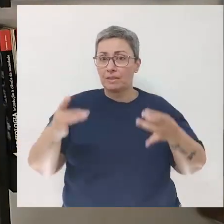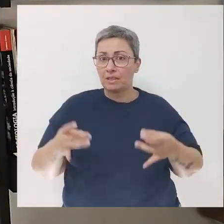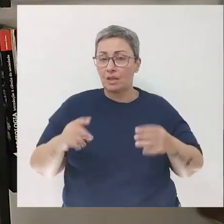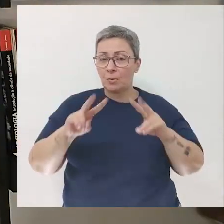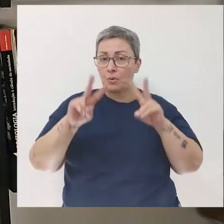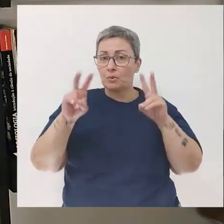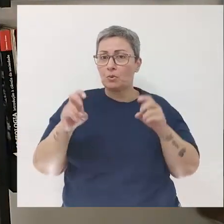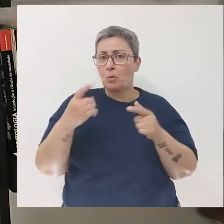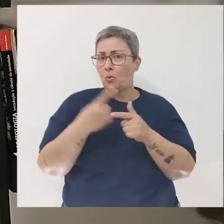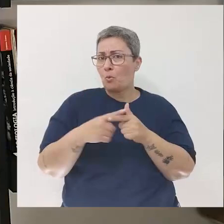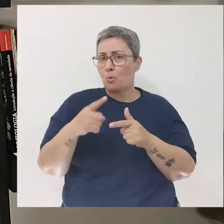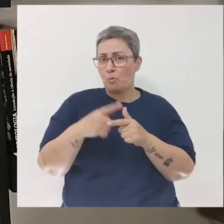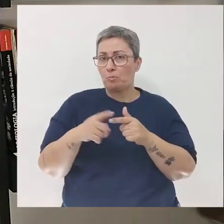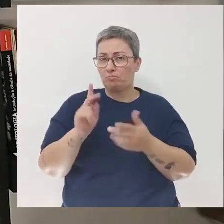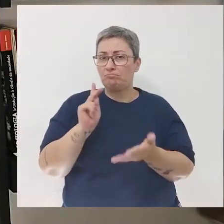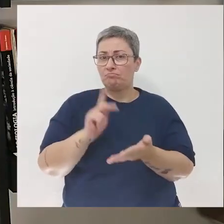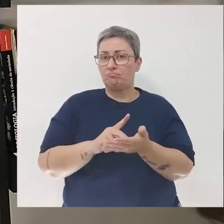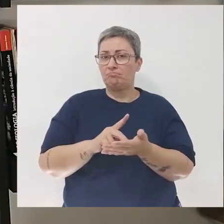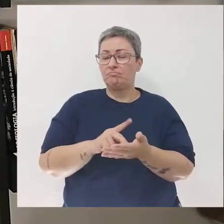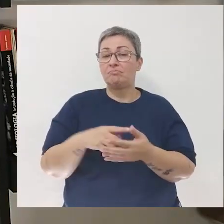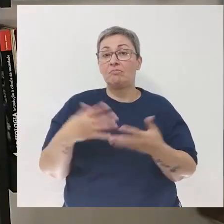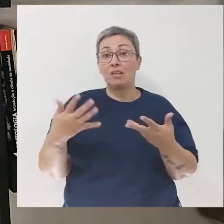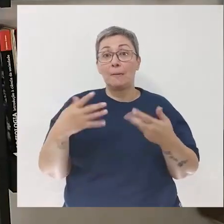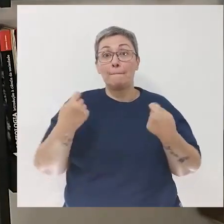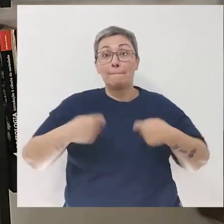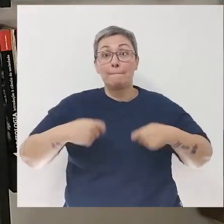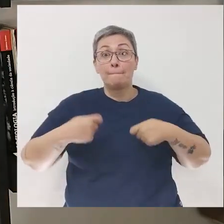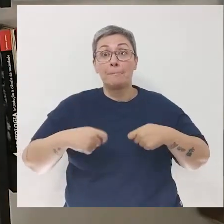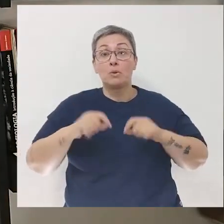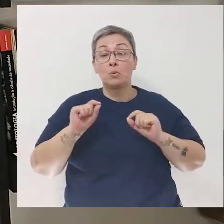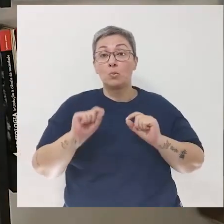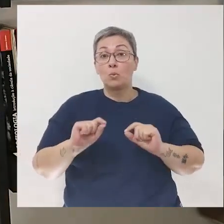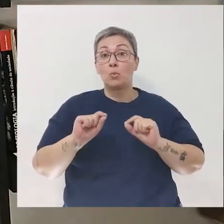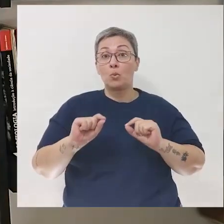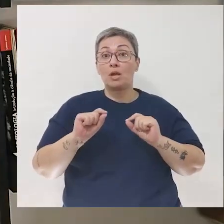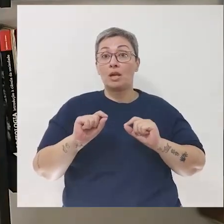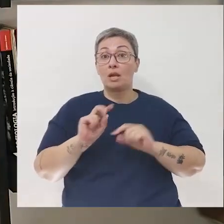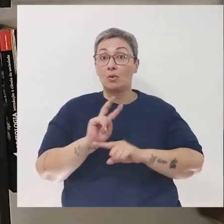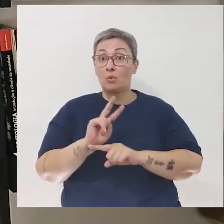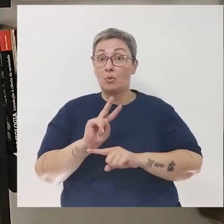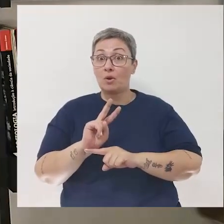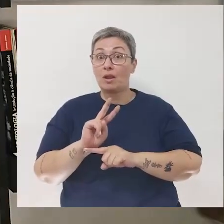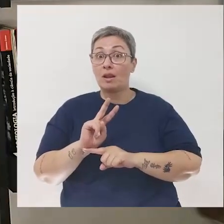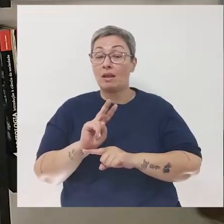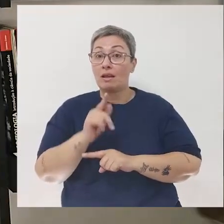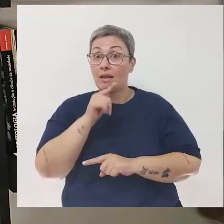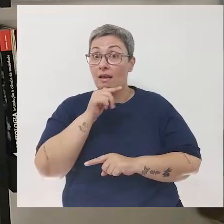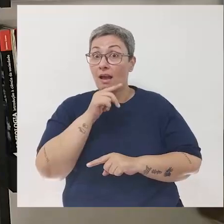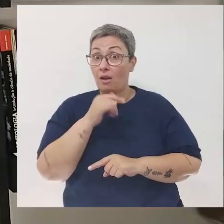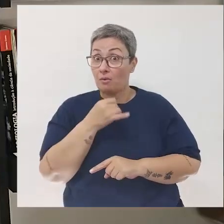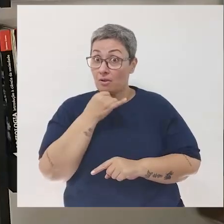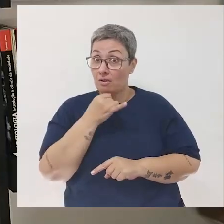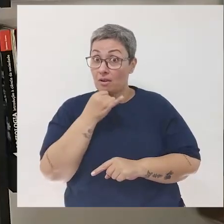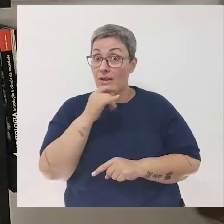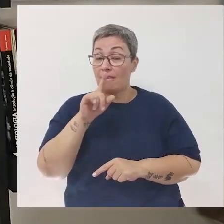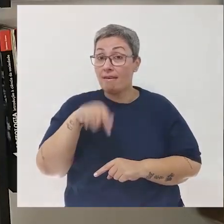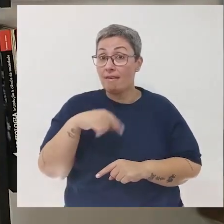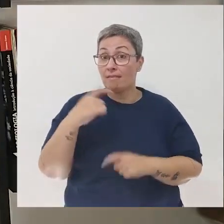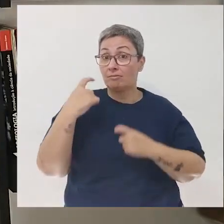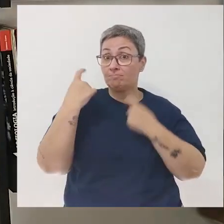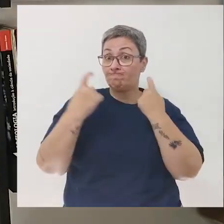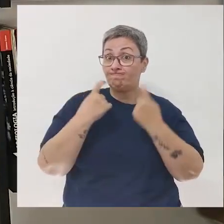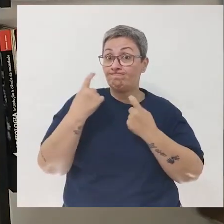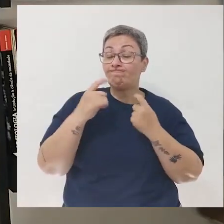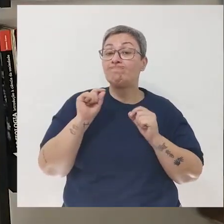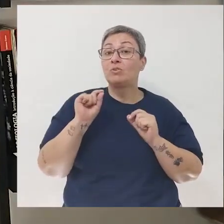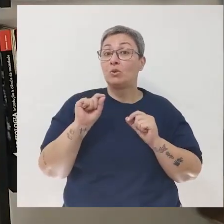ou um problema, não é verdade? A necessidade, então, de cuidar da água, por exemplo, é uma preocupação